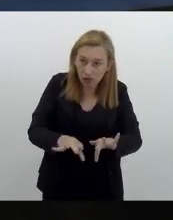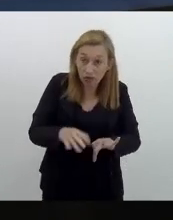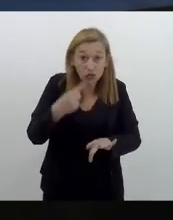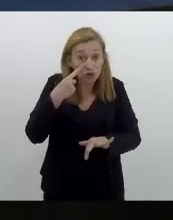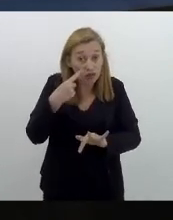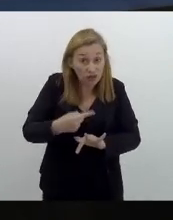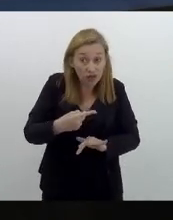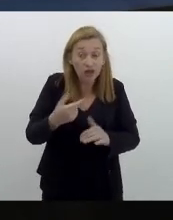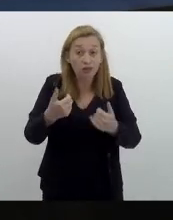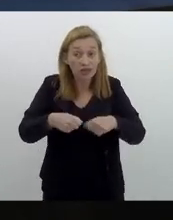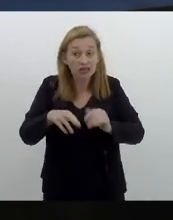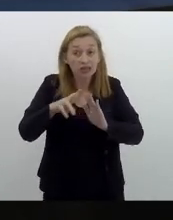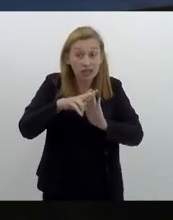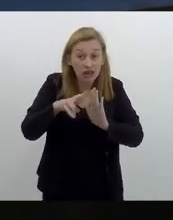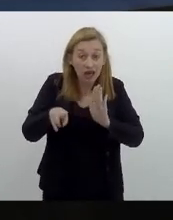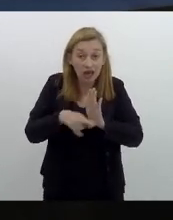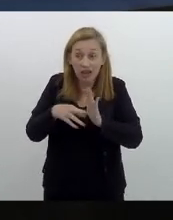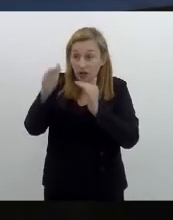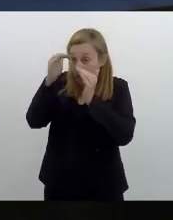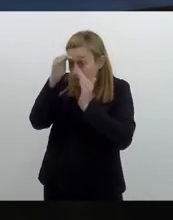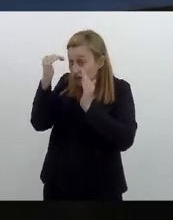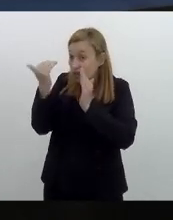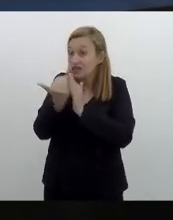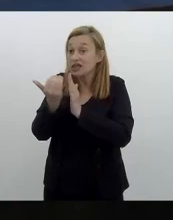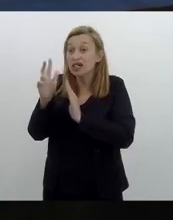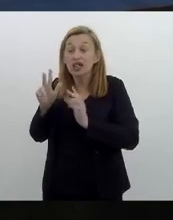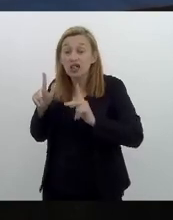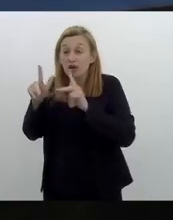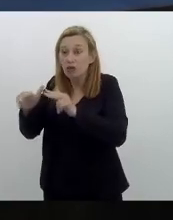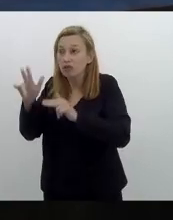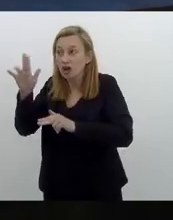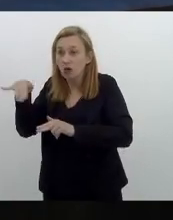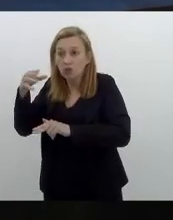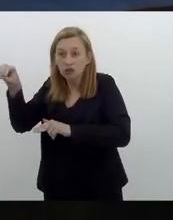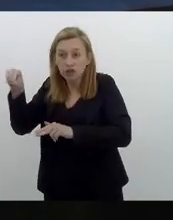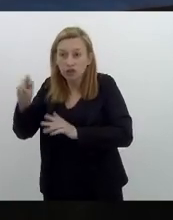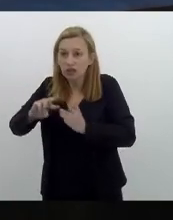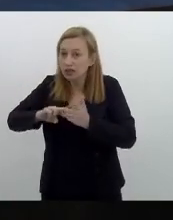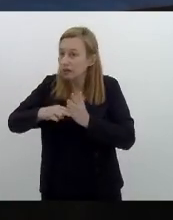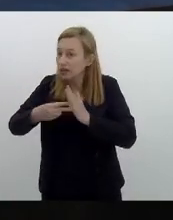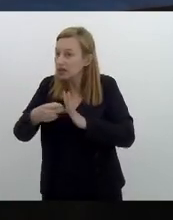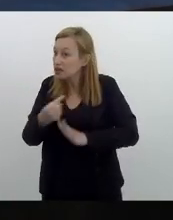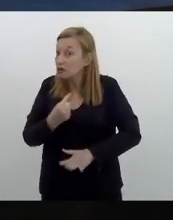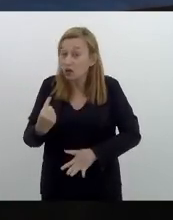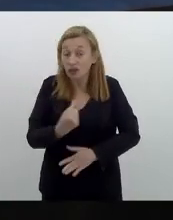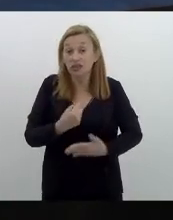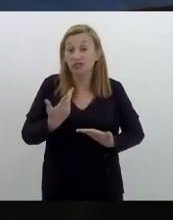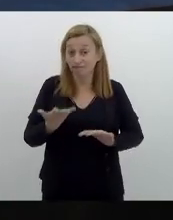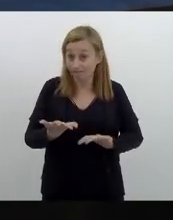tem que ser As regras iguais Da união Olha só Essa é a interpretação Nossa